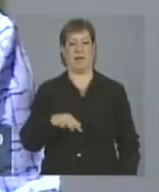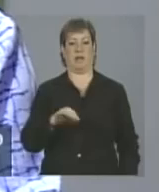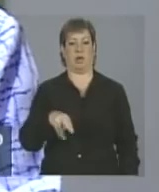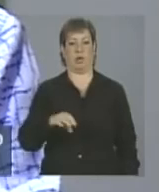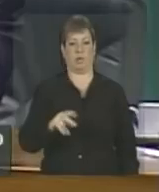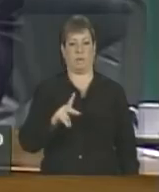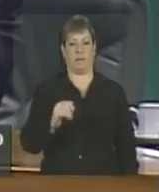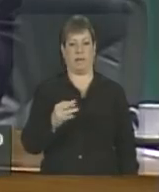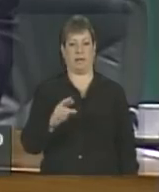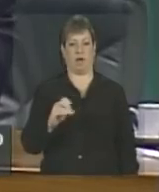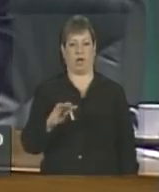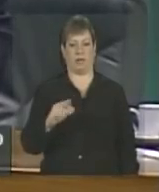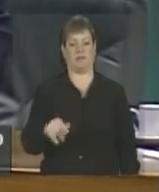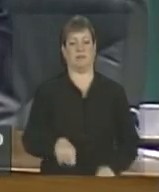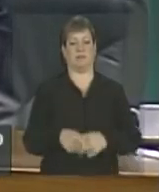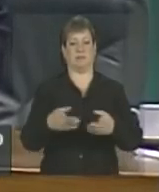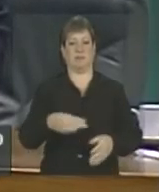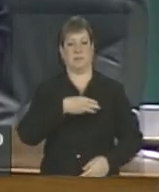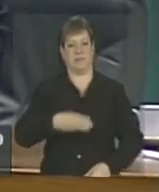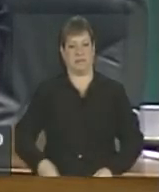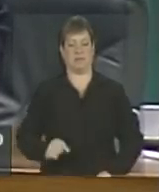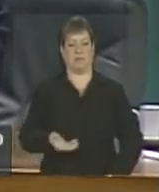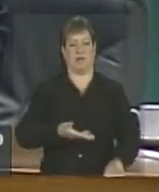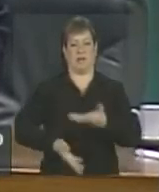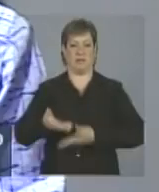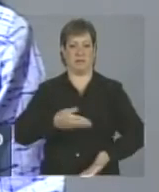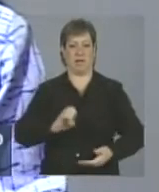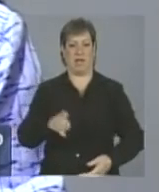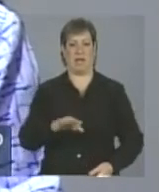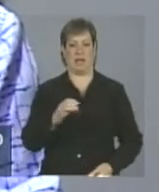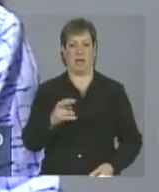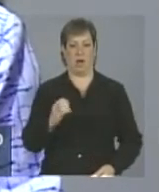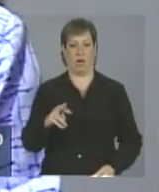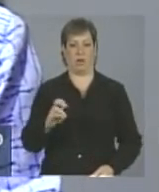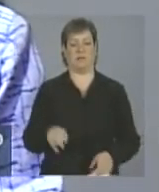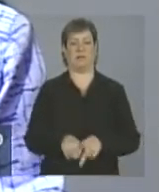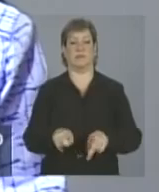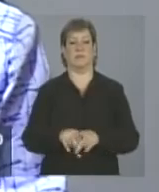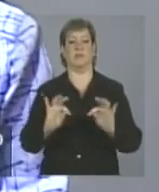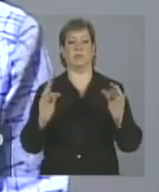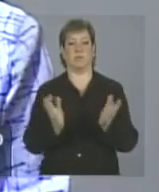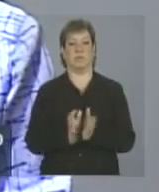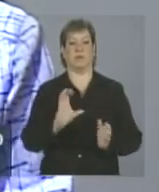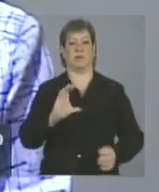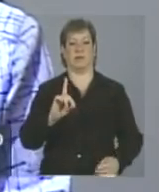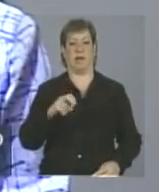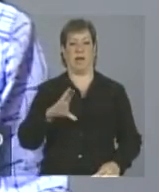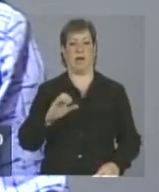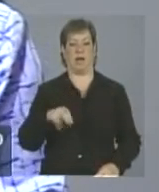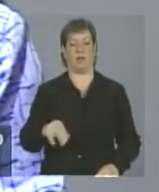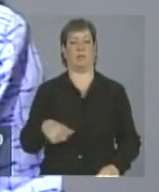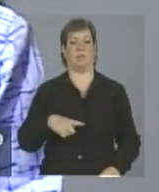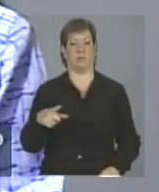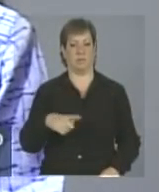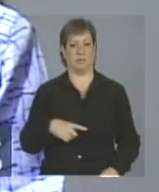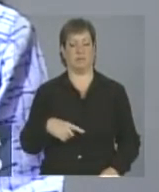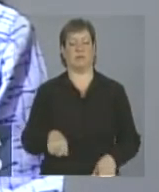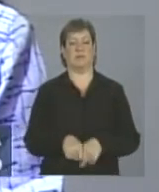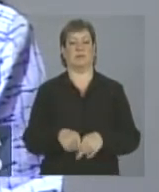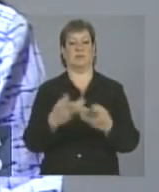Relações Exteriores, e aproveito e cumprimento o decano dos diplomatas, o Antônio Patriota Pai.